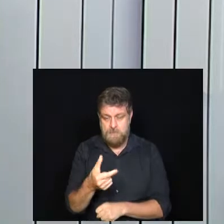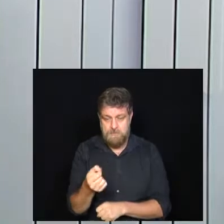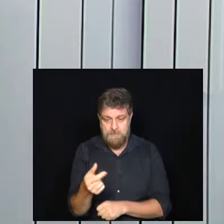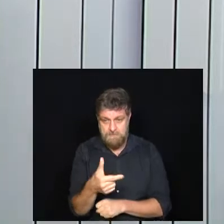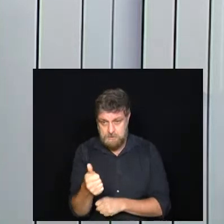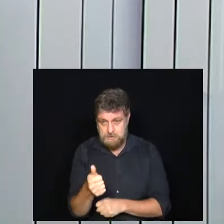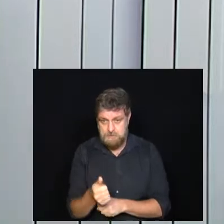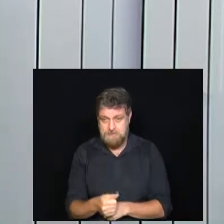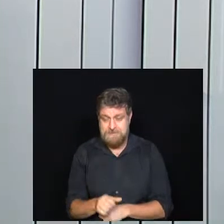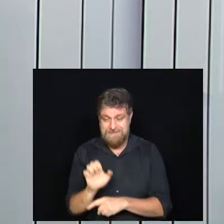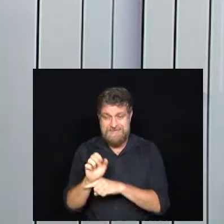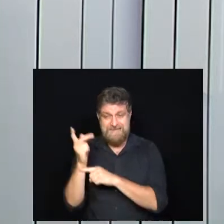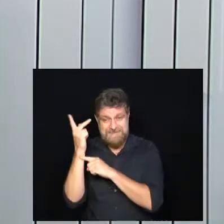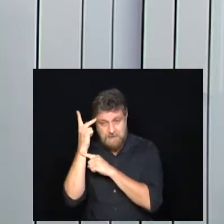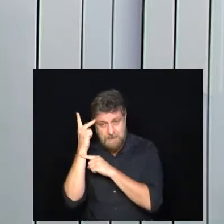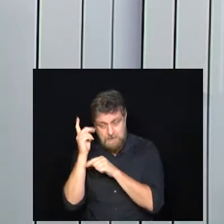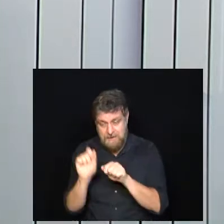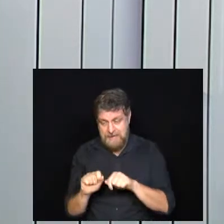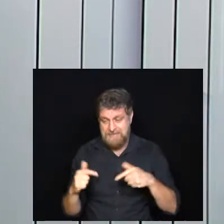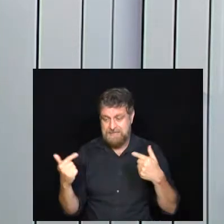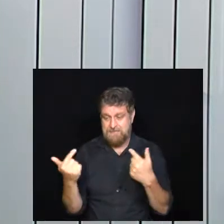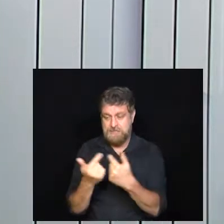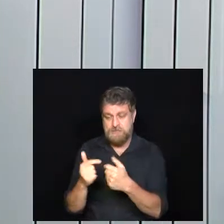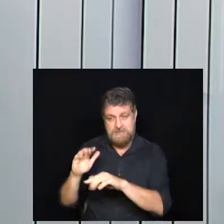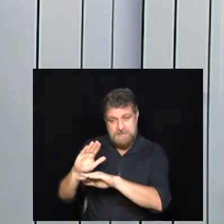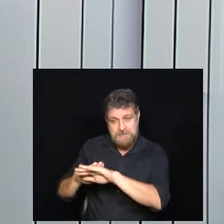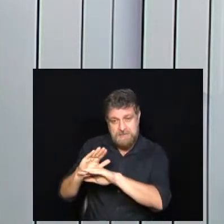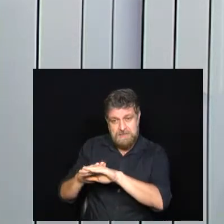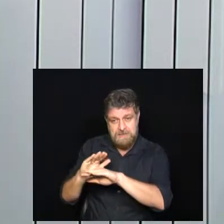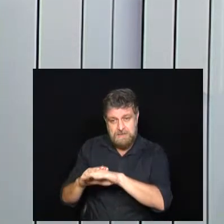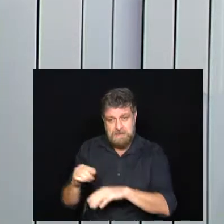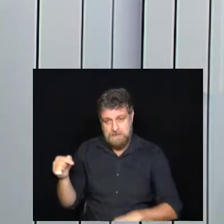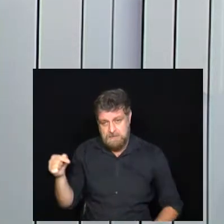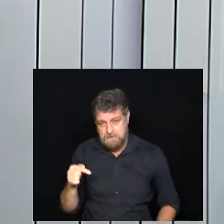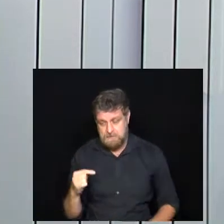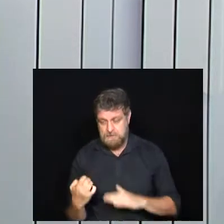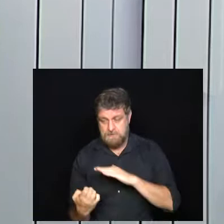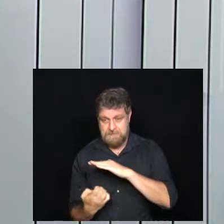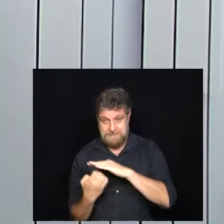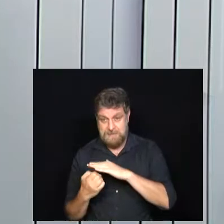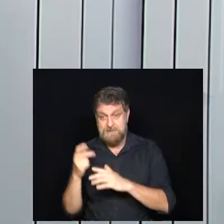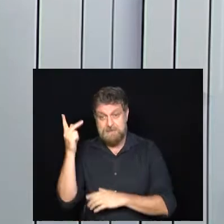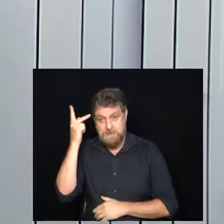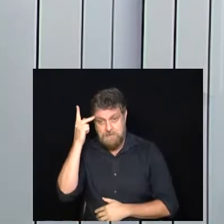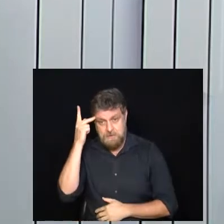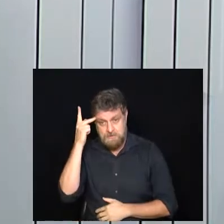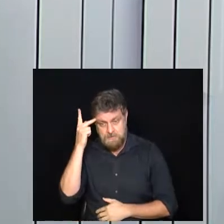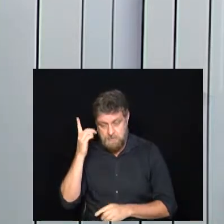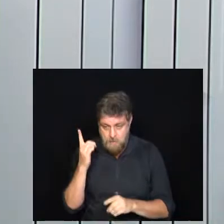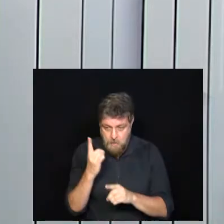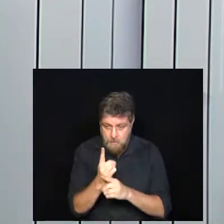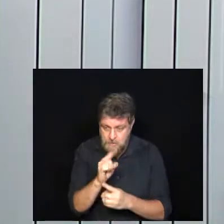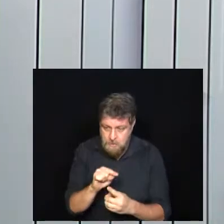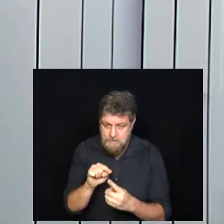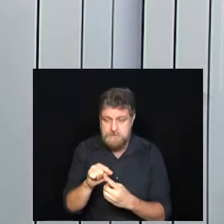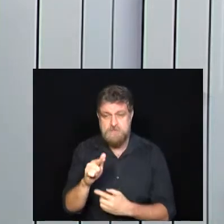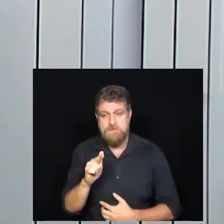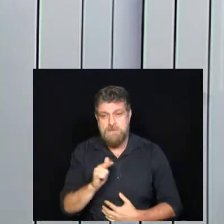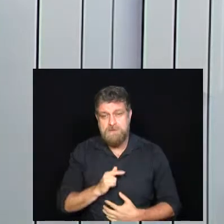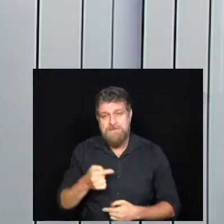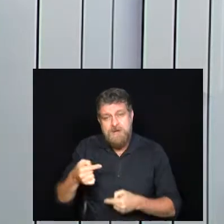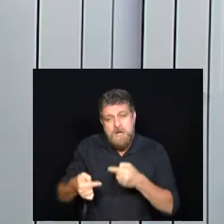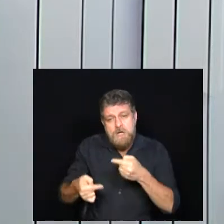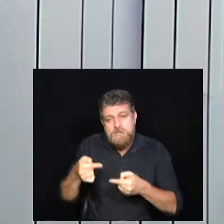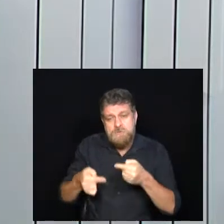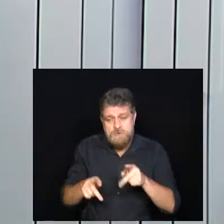2022, promovida pela Assembleia Legislativa do Estado de São Paulo. O encontro teve como objetivo discutir com